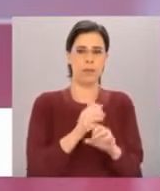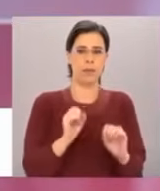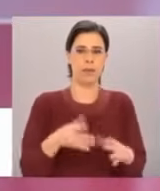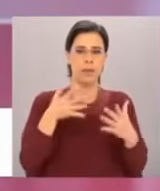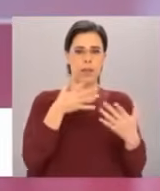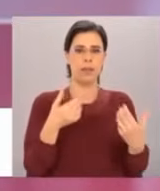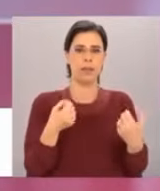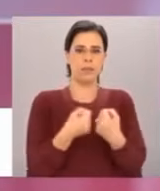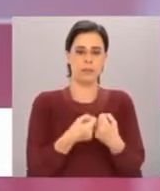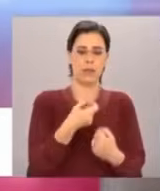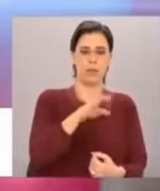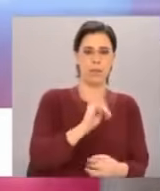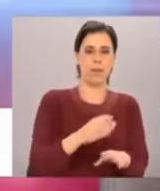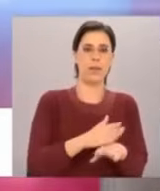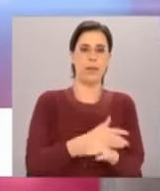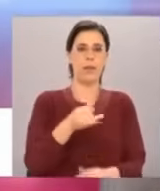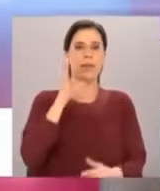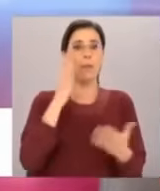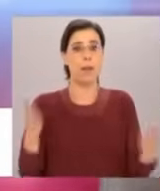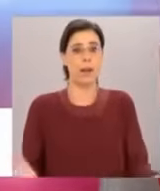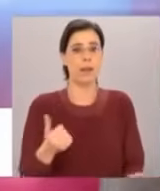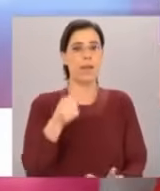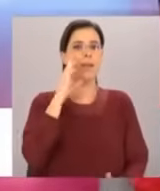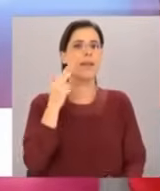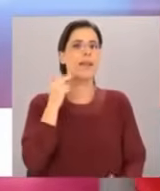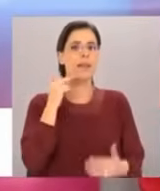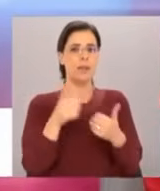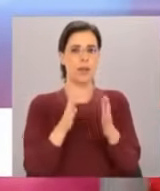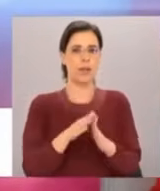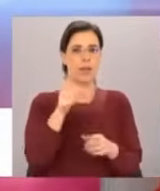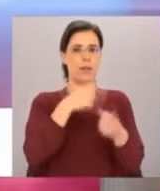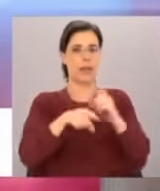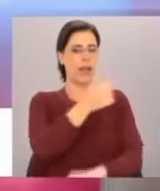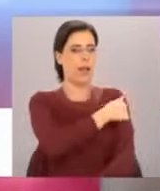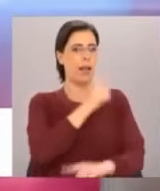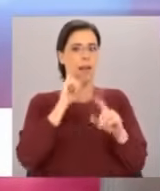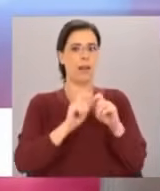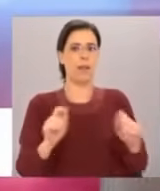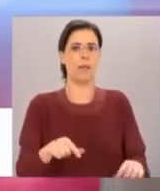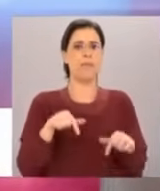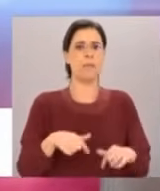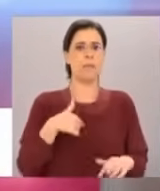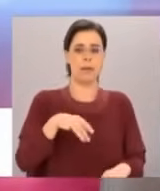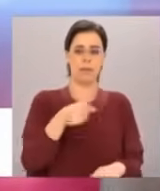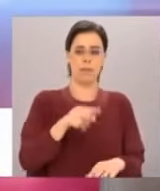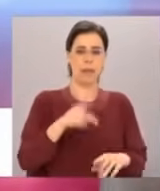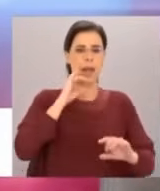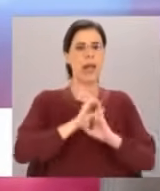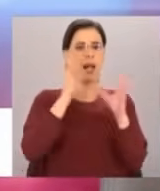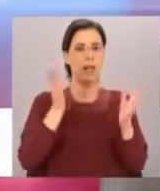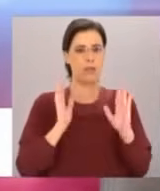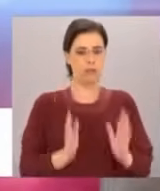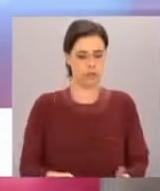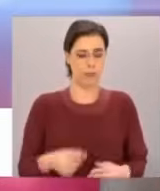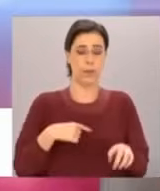principal adversário do PS antes de mais muito boa tarde boa tarde André EA todos os que nos acompanham lá em casa o pai já deixou bem clara a sua posição